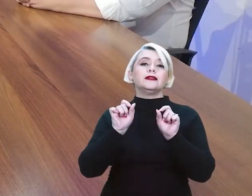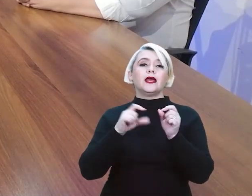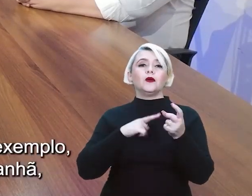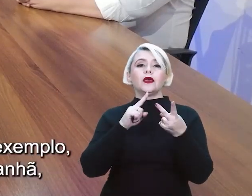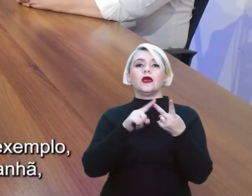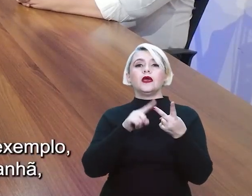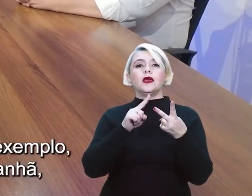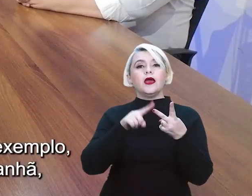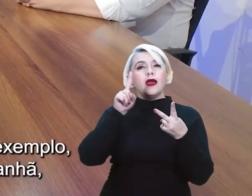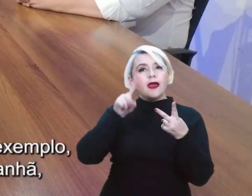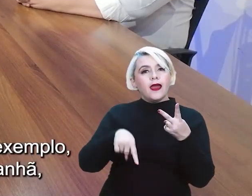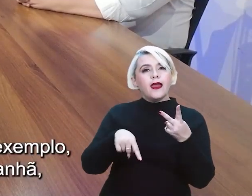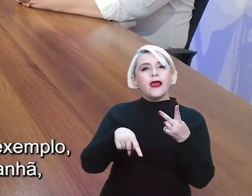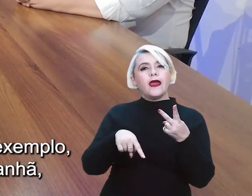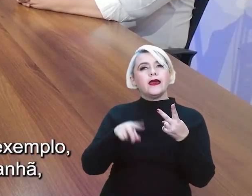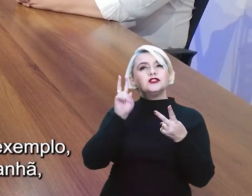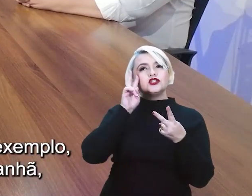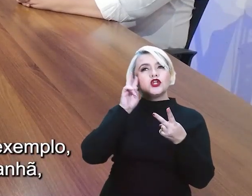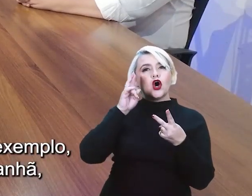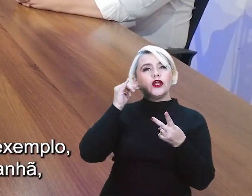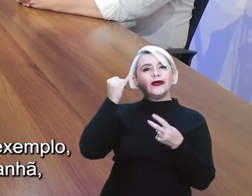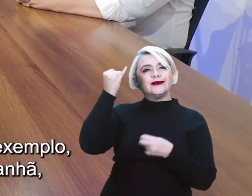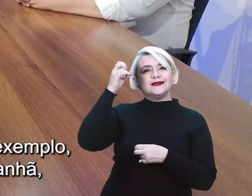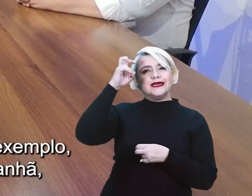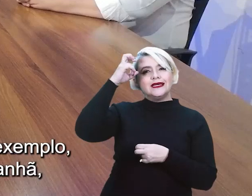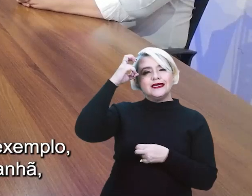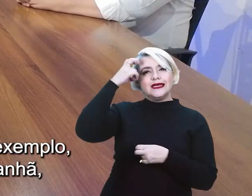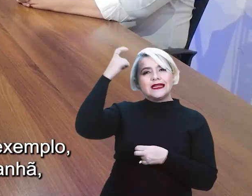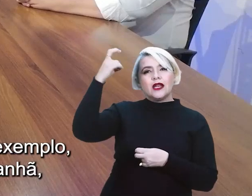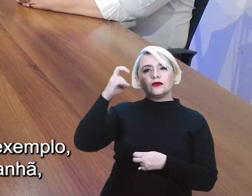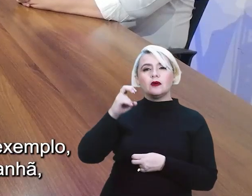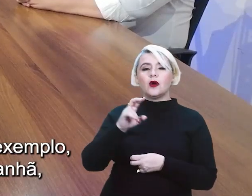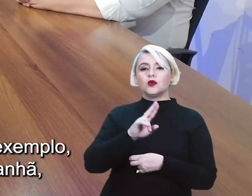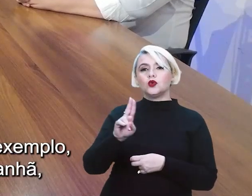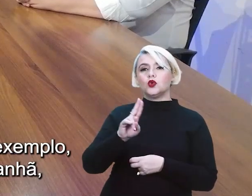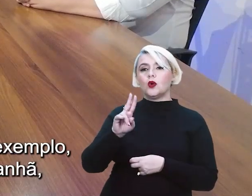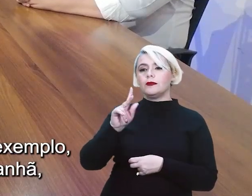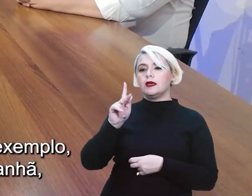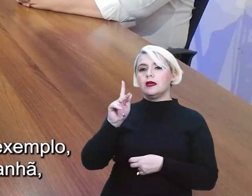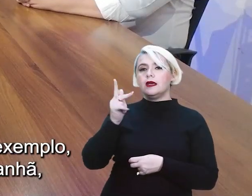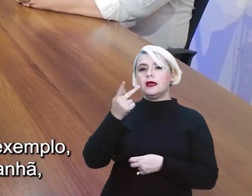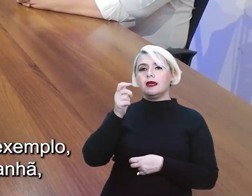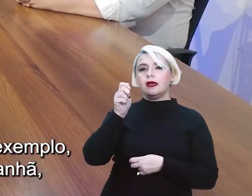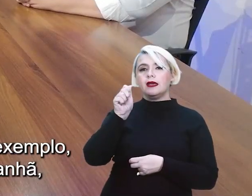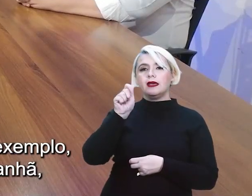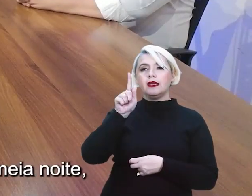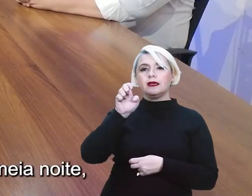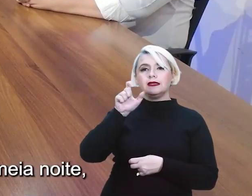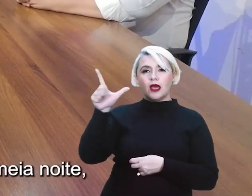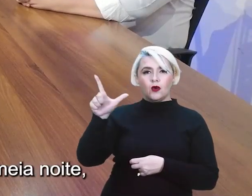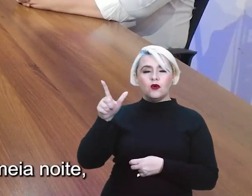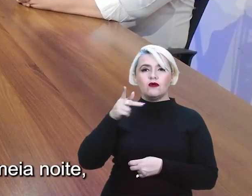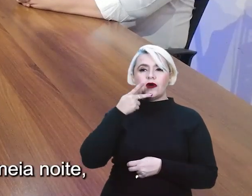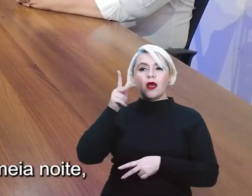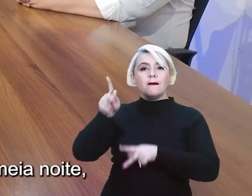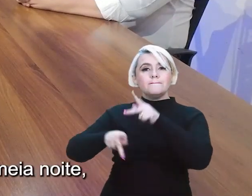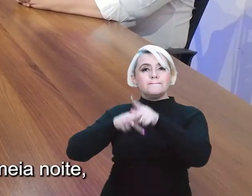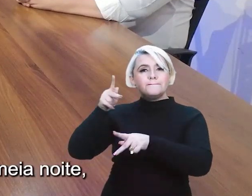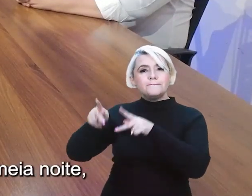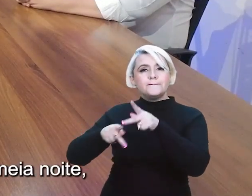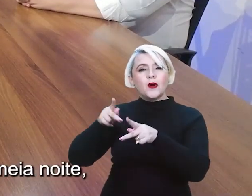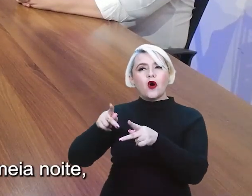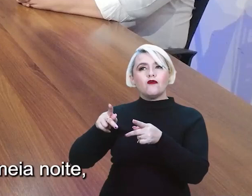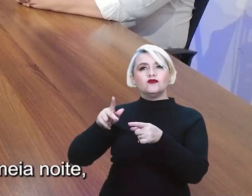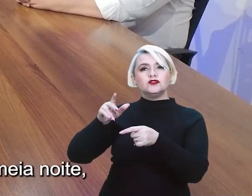intelectual. Uhum. Então, quando você lê Hegel, por exemplo, Hegel fala que há os povos da manhã, os povos do